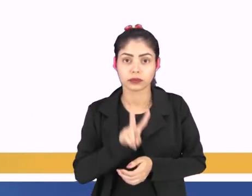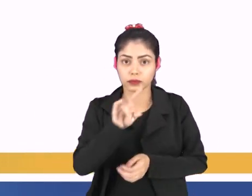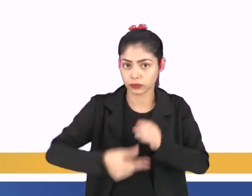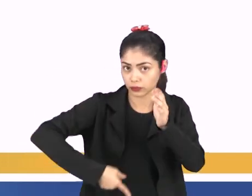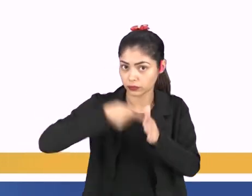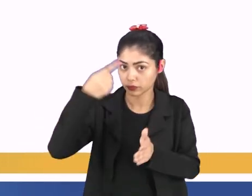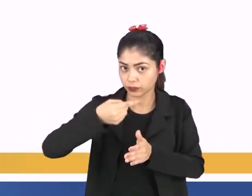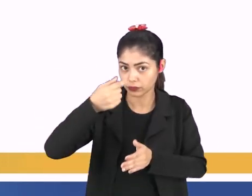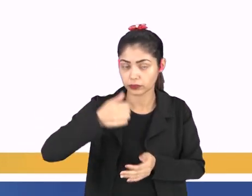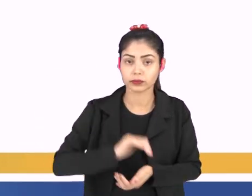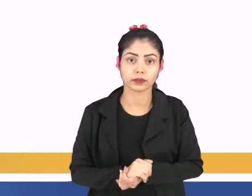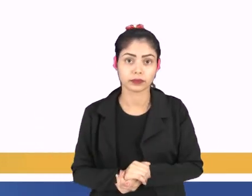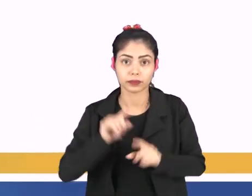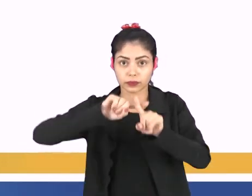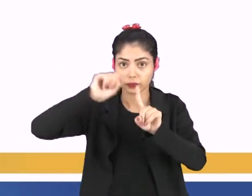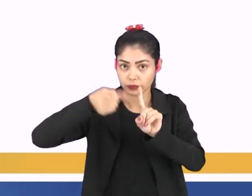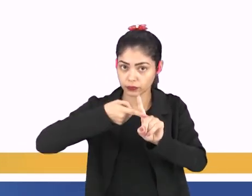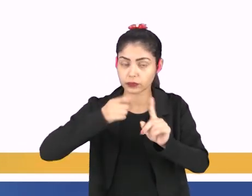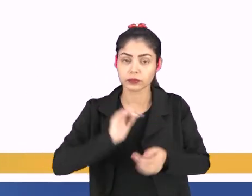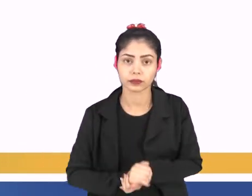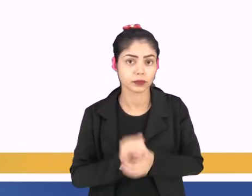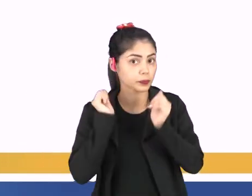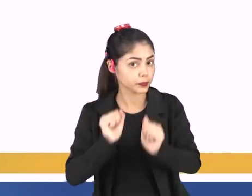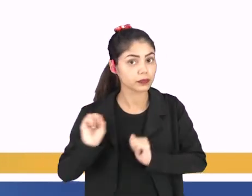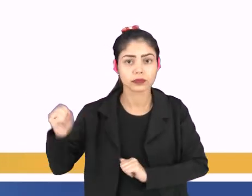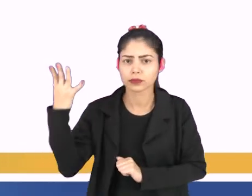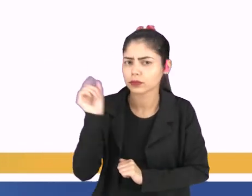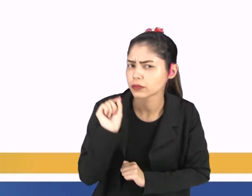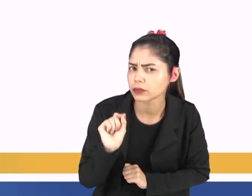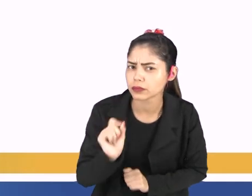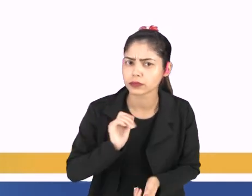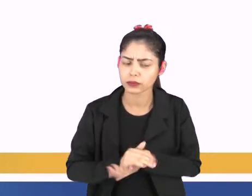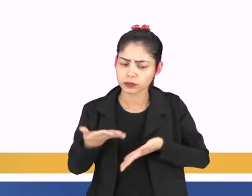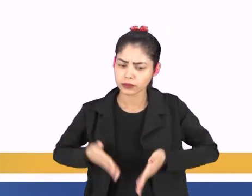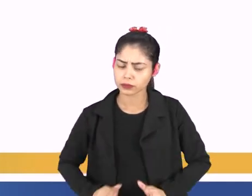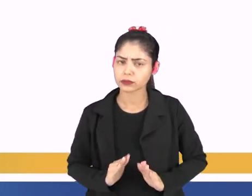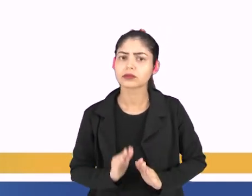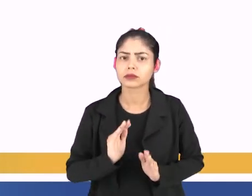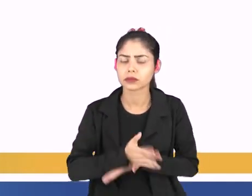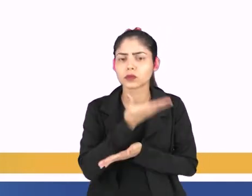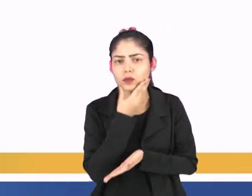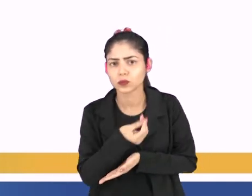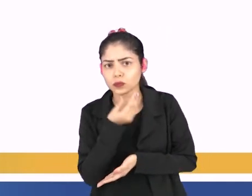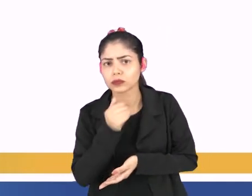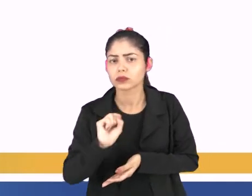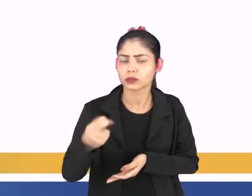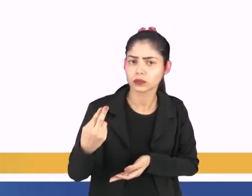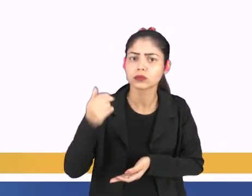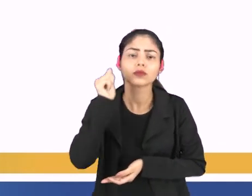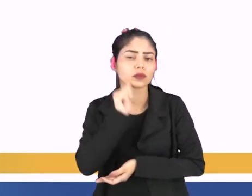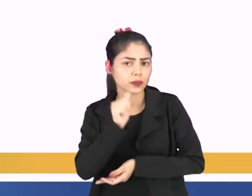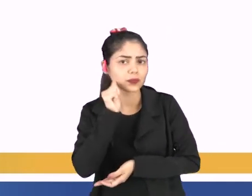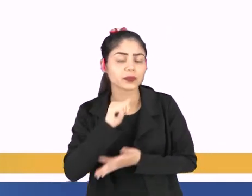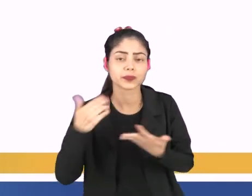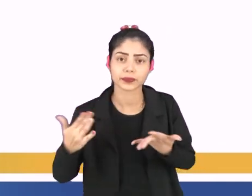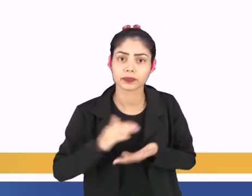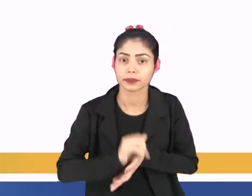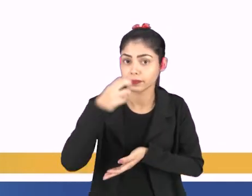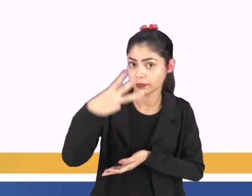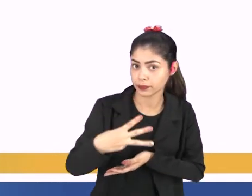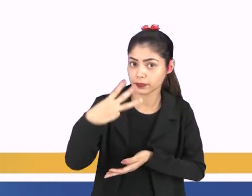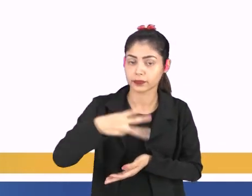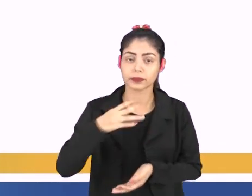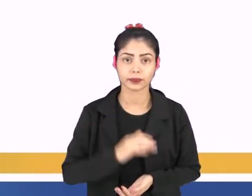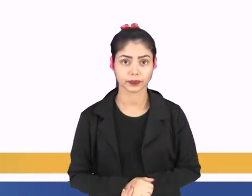na primeira gravidez, então elevado ao expoente 1. Pode acontecer o quê? O nascimento de um masculino ou um feminino. Na